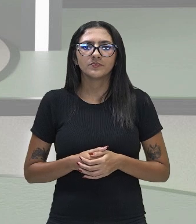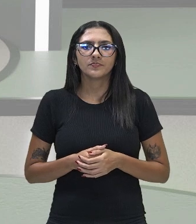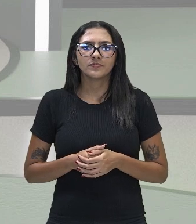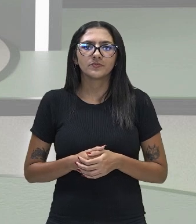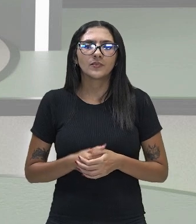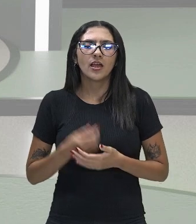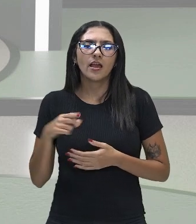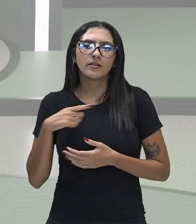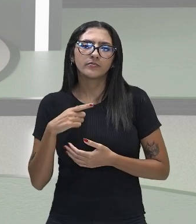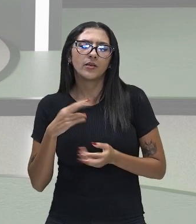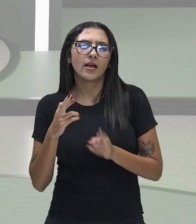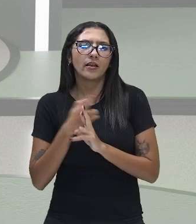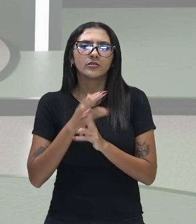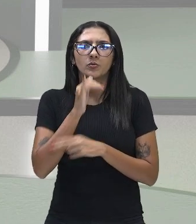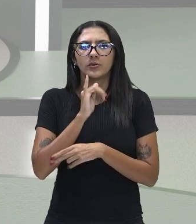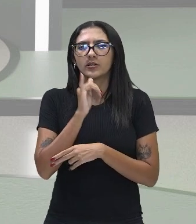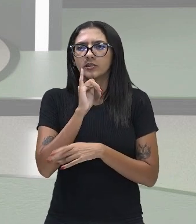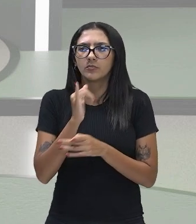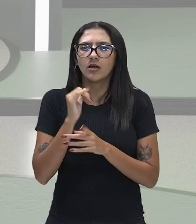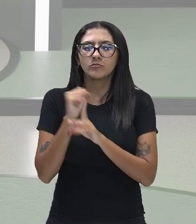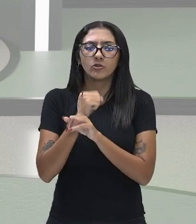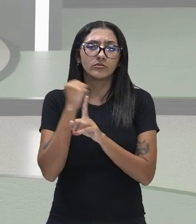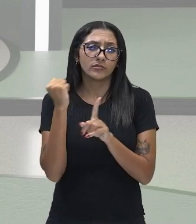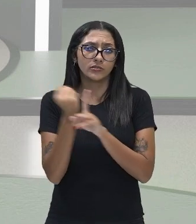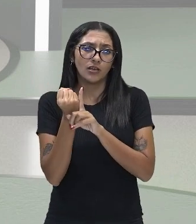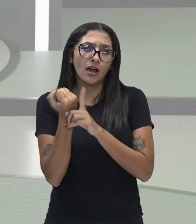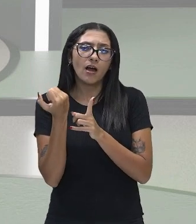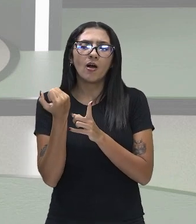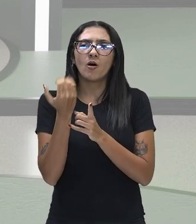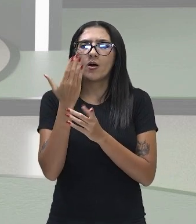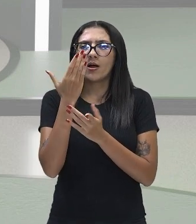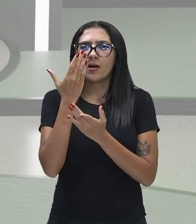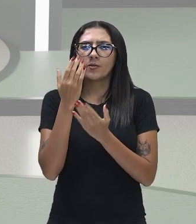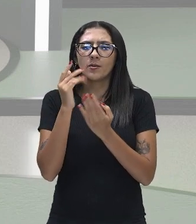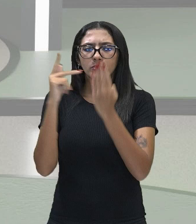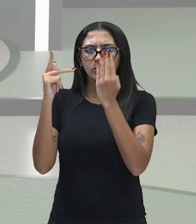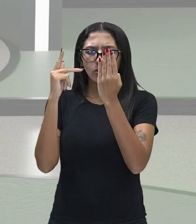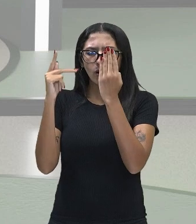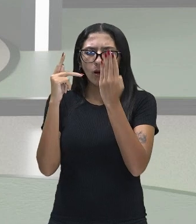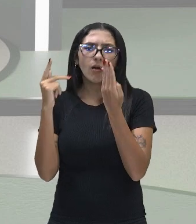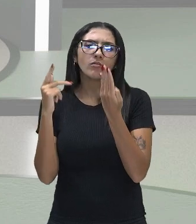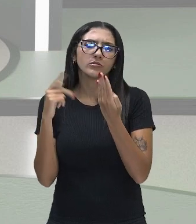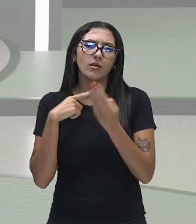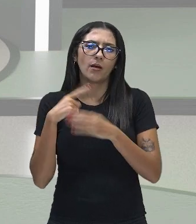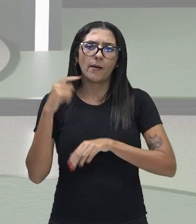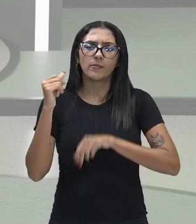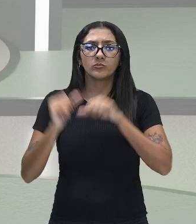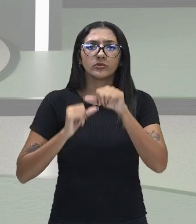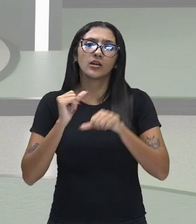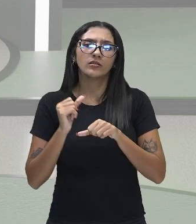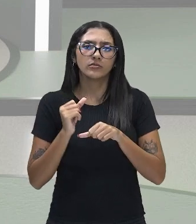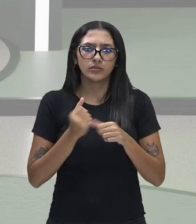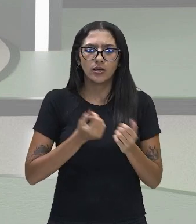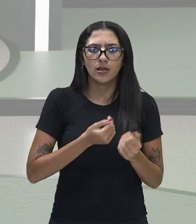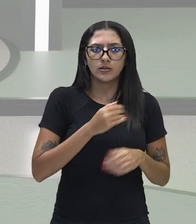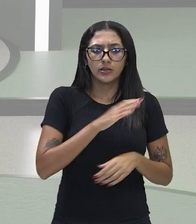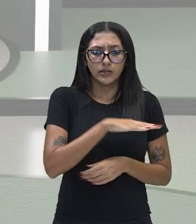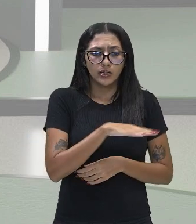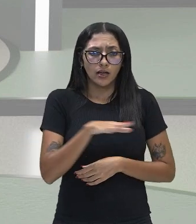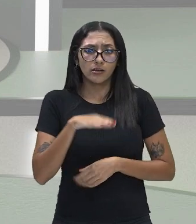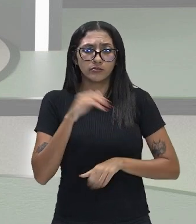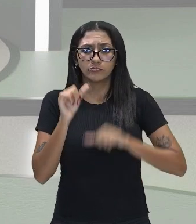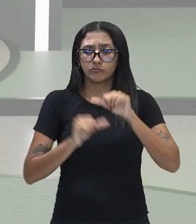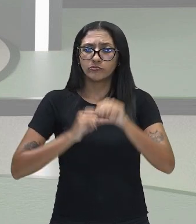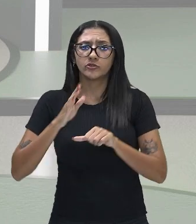questão social, né? Psicológica de mudança da infância para a vida